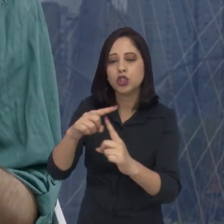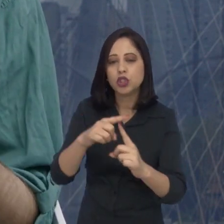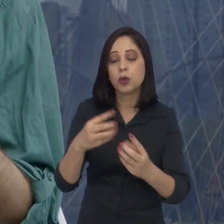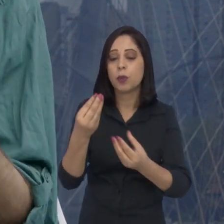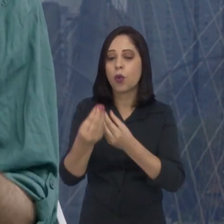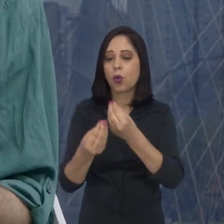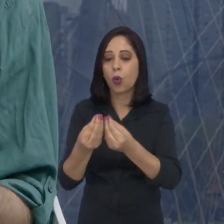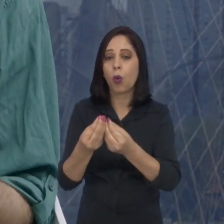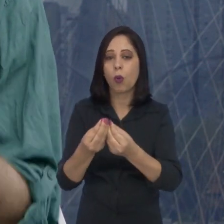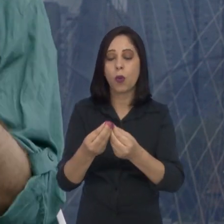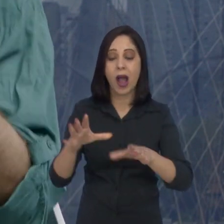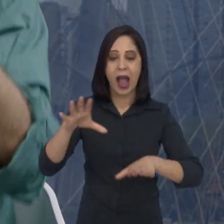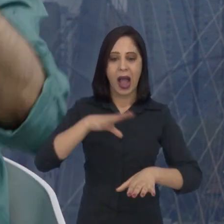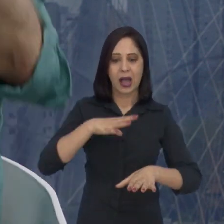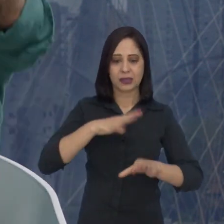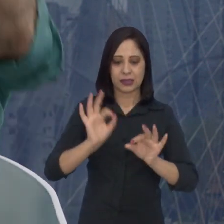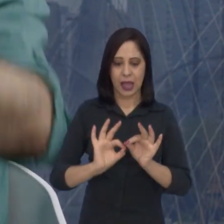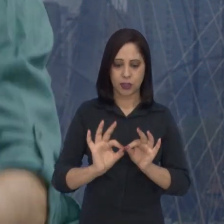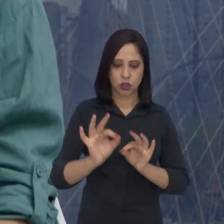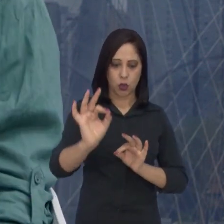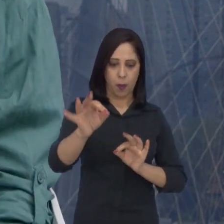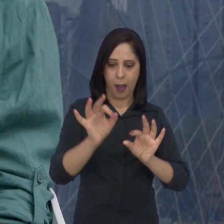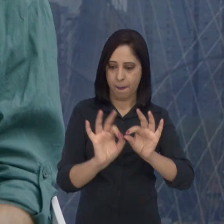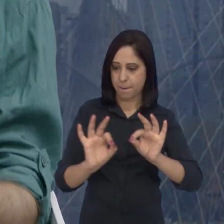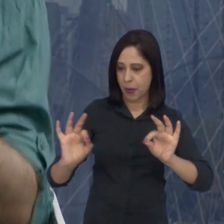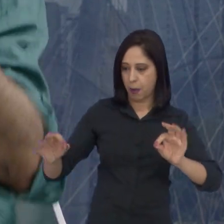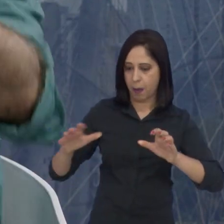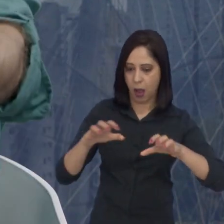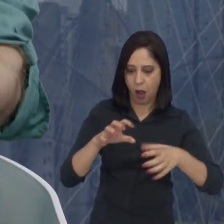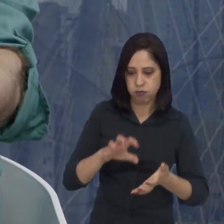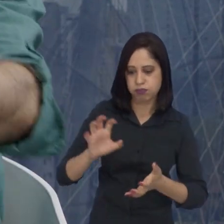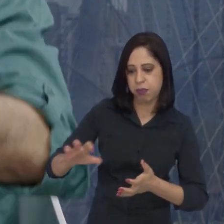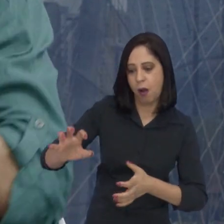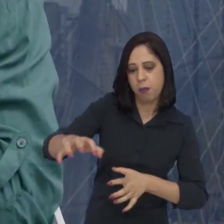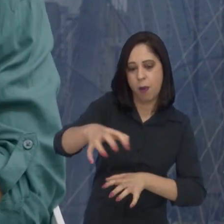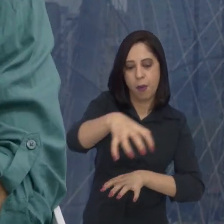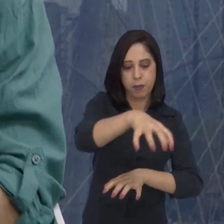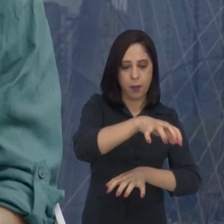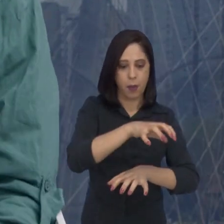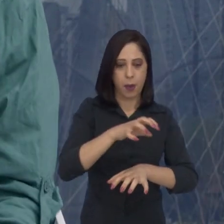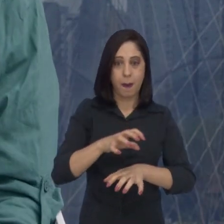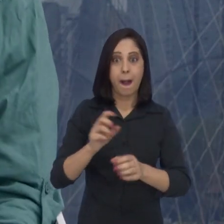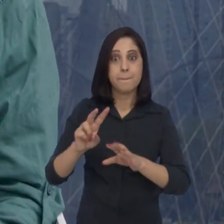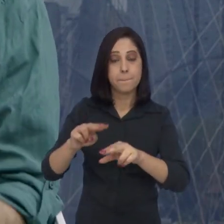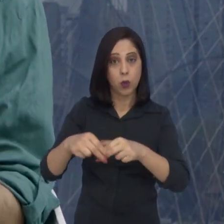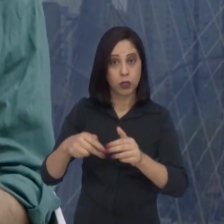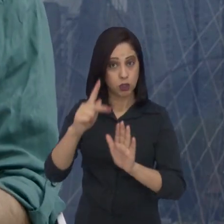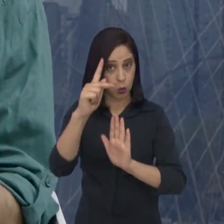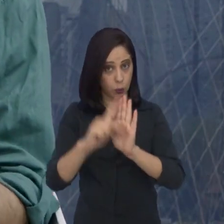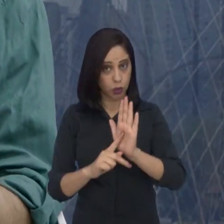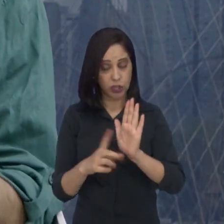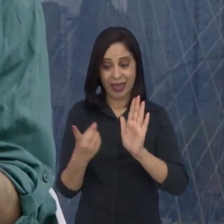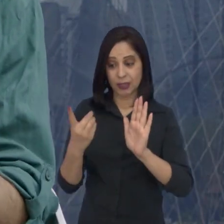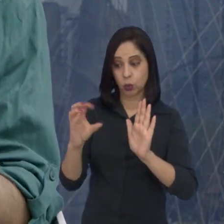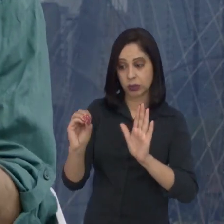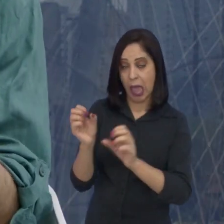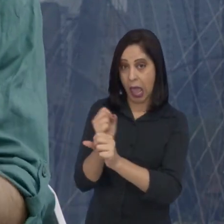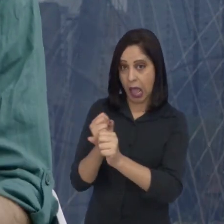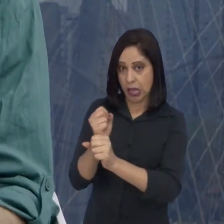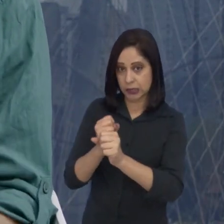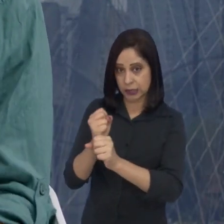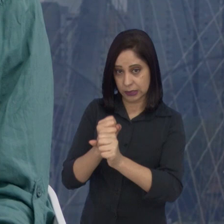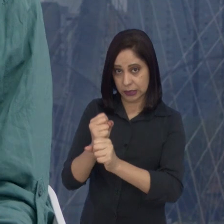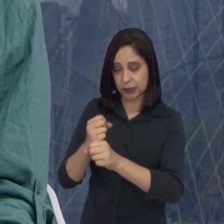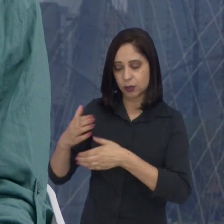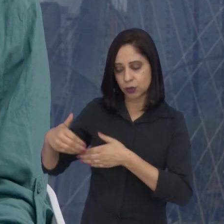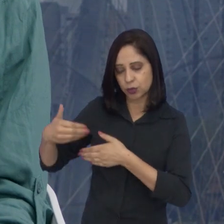se organizaria ao longo de um tempo, por isso que ele tem validade de 10 anos, embora a aceleração dos processos hoje